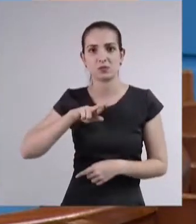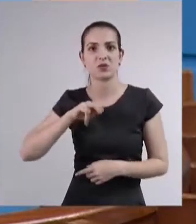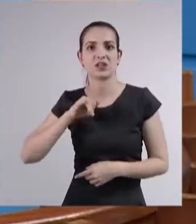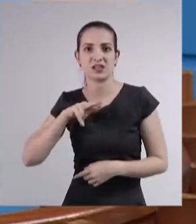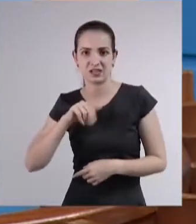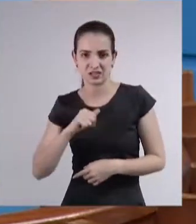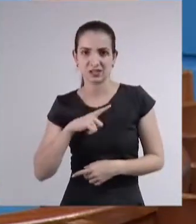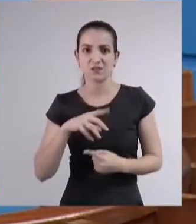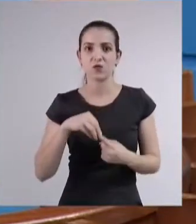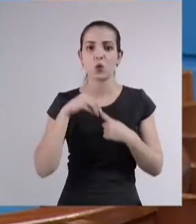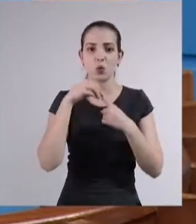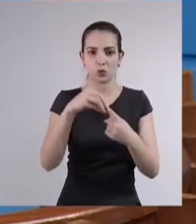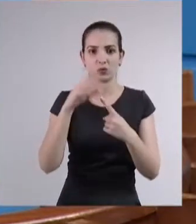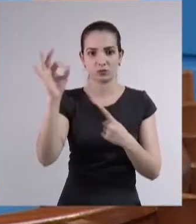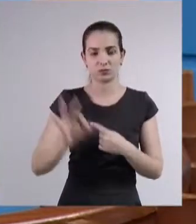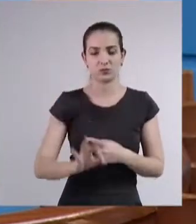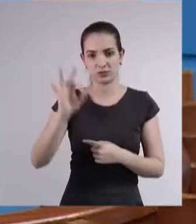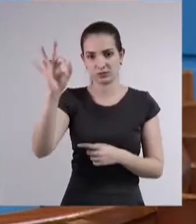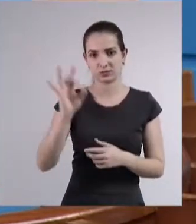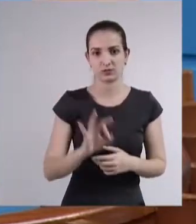1%.